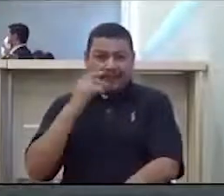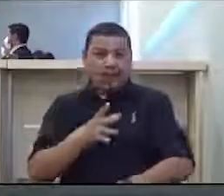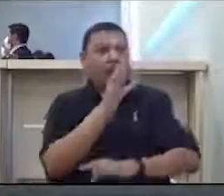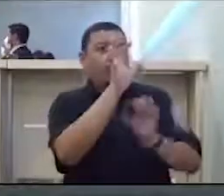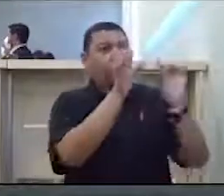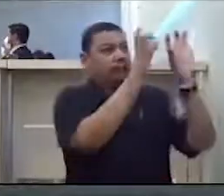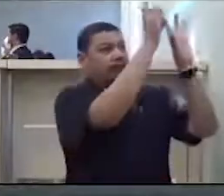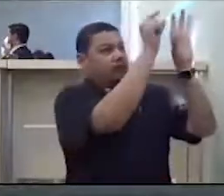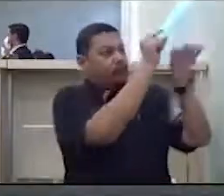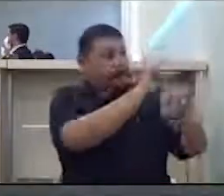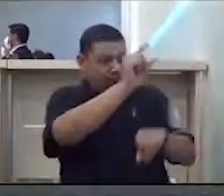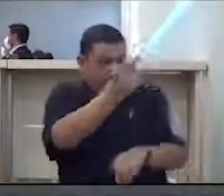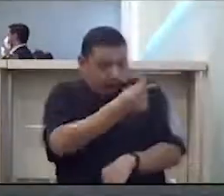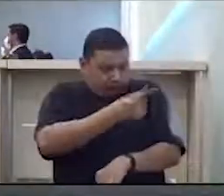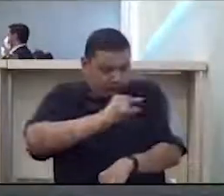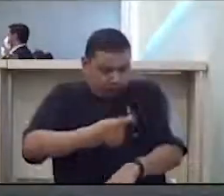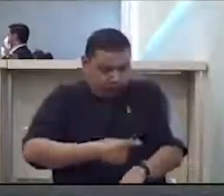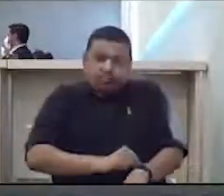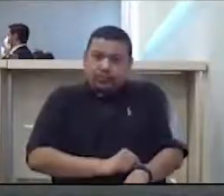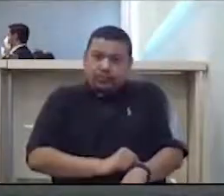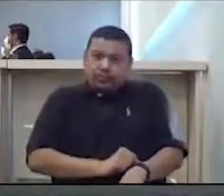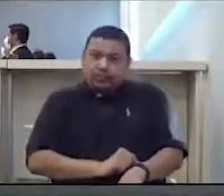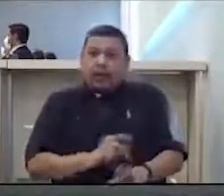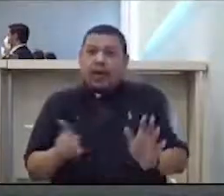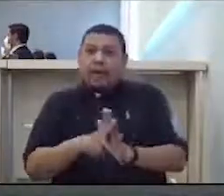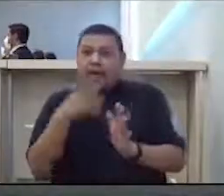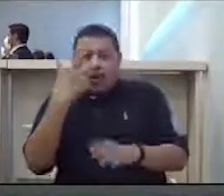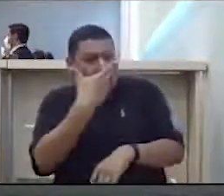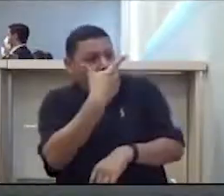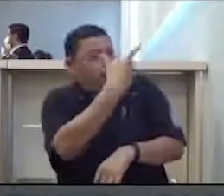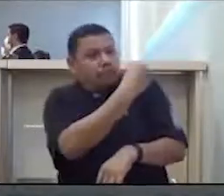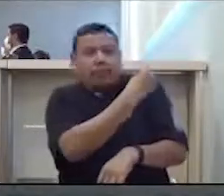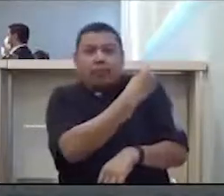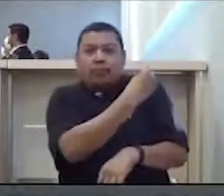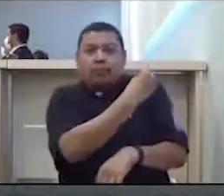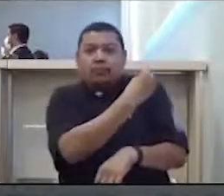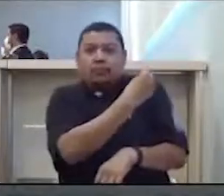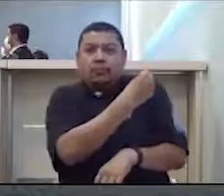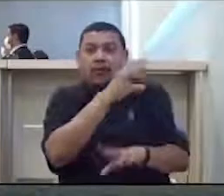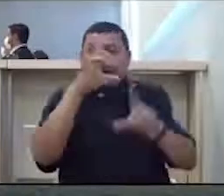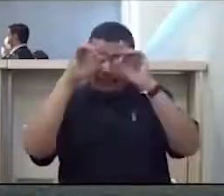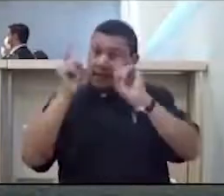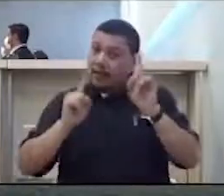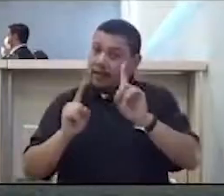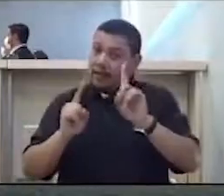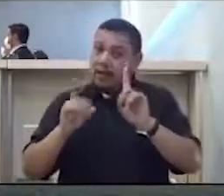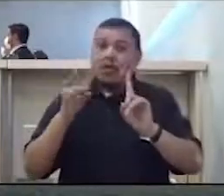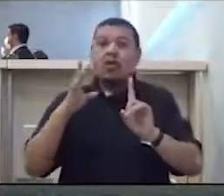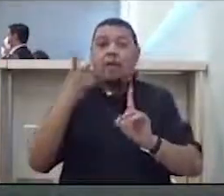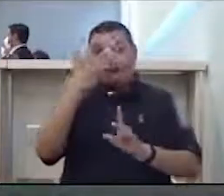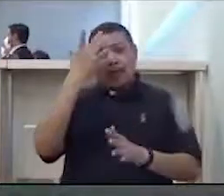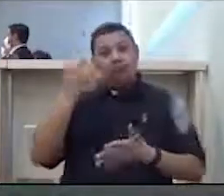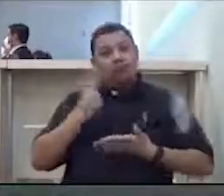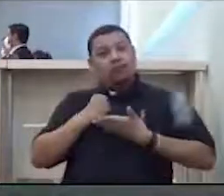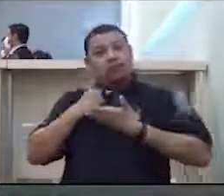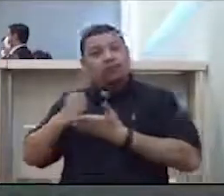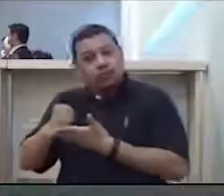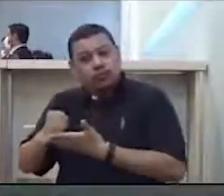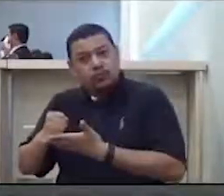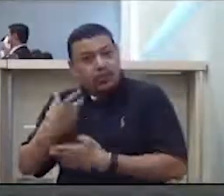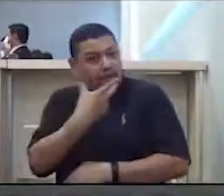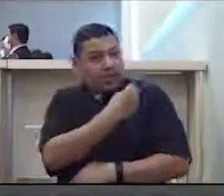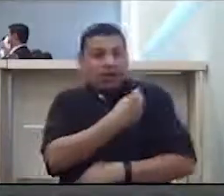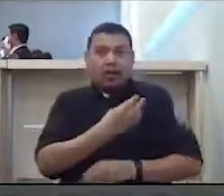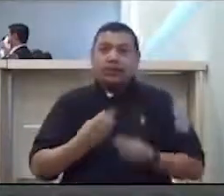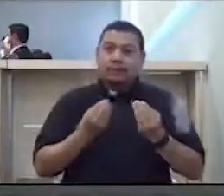Já parou para pensar a gravidade da responsabilidade dessa direção? Já parou para